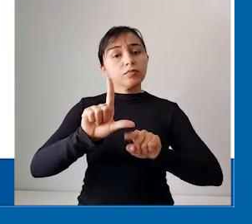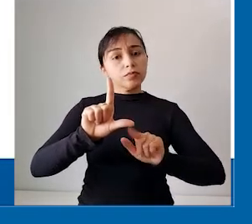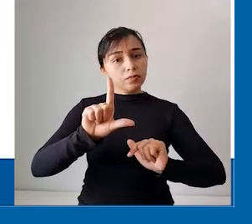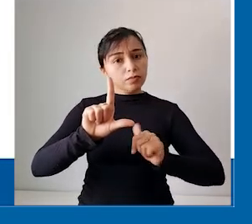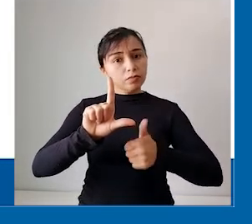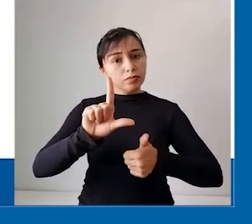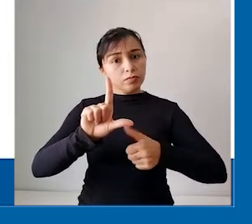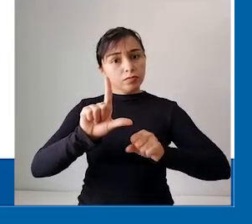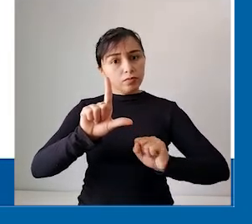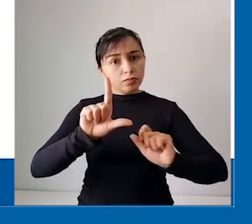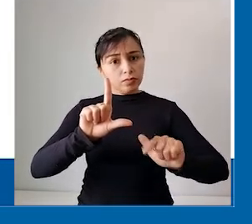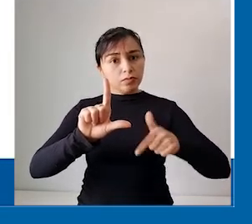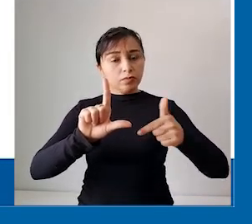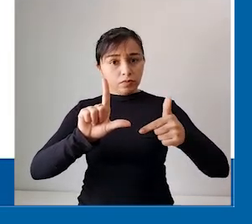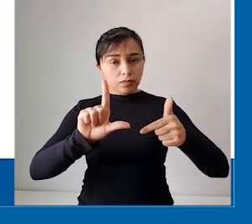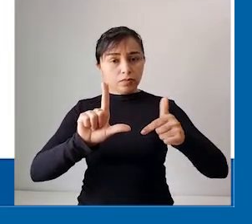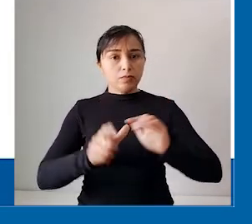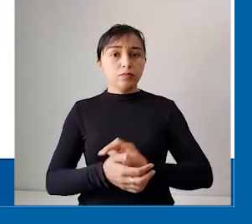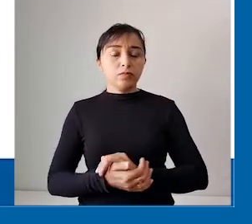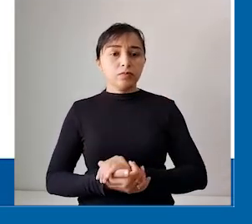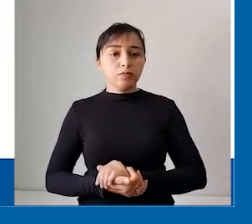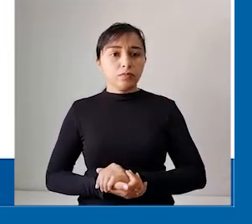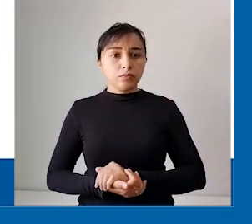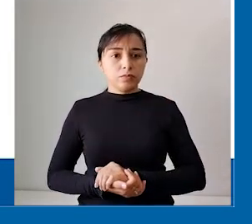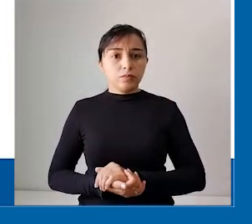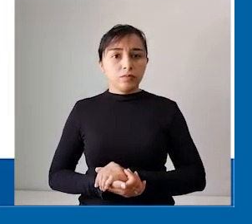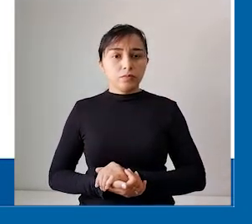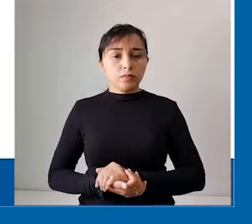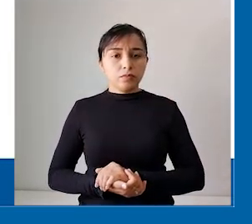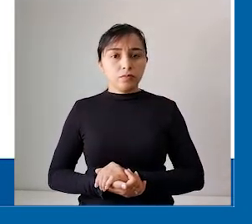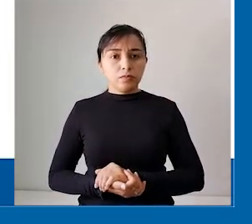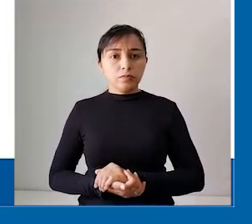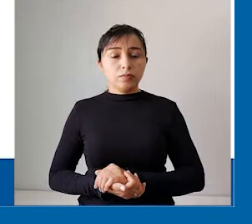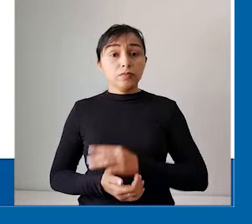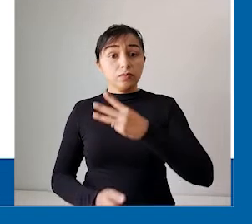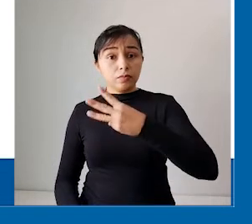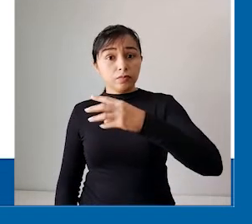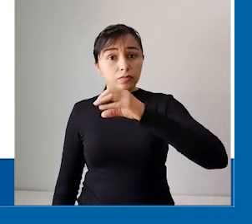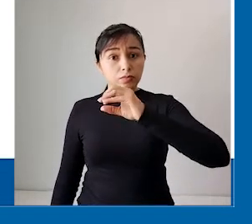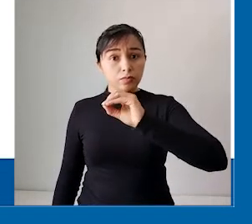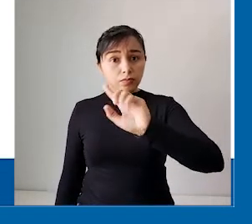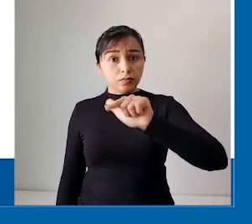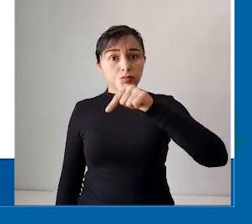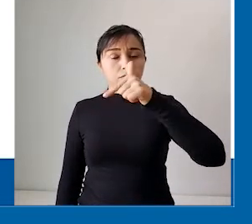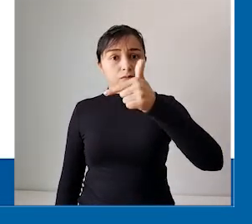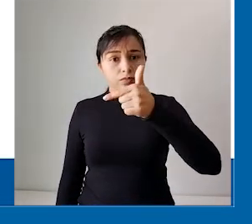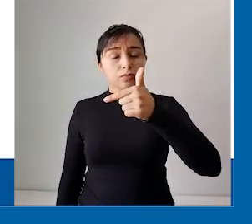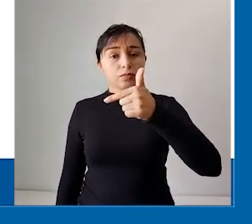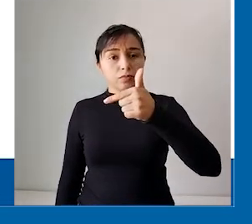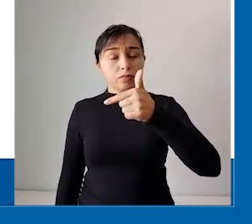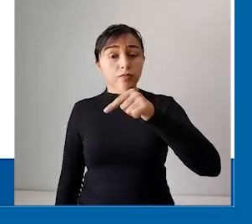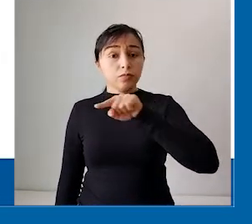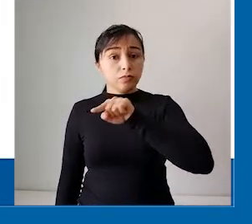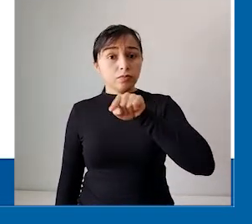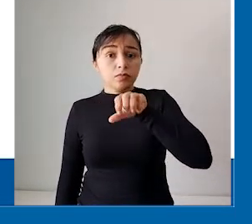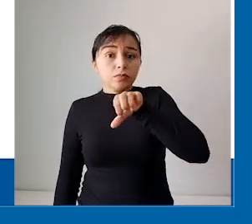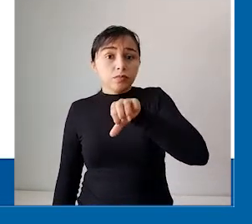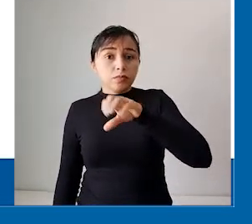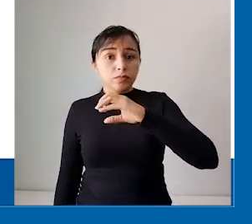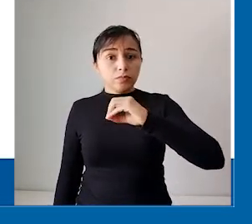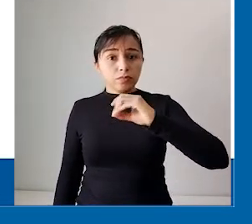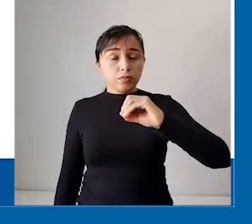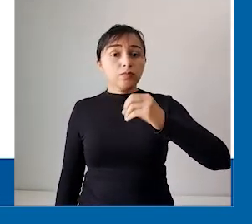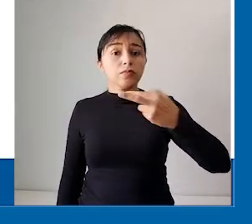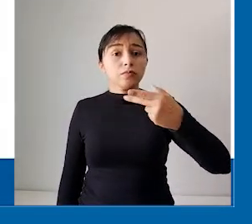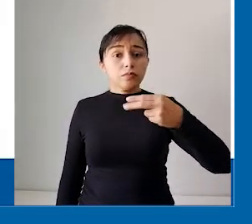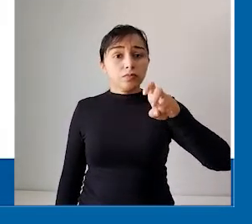cateto, que é 18, 18 ao quadrado. E aí temos 30 ao quadrado, 900, que é igual a x ao